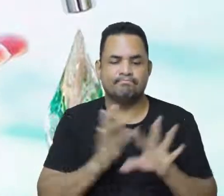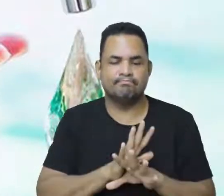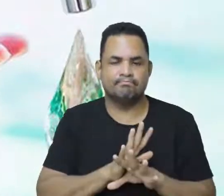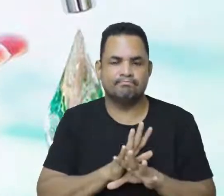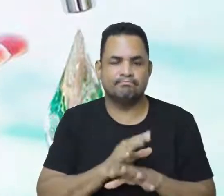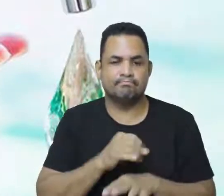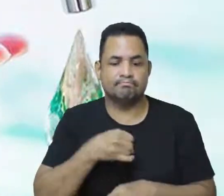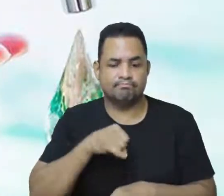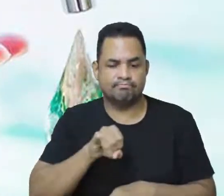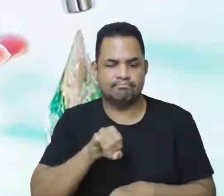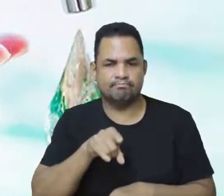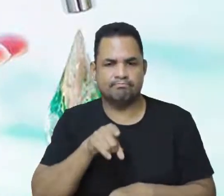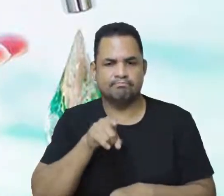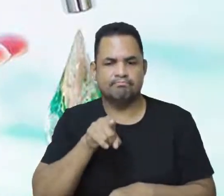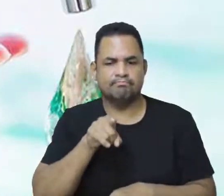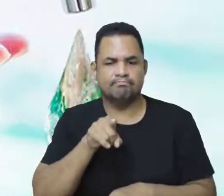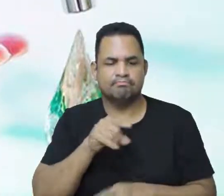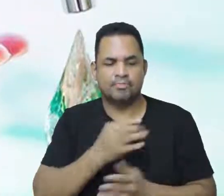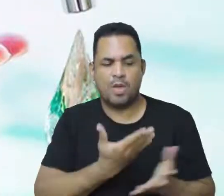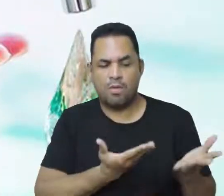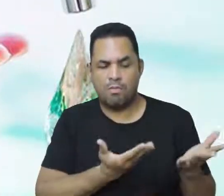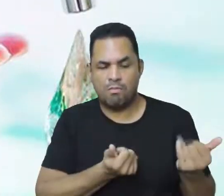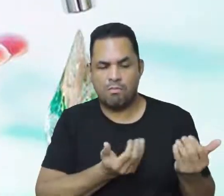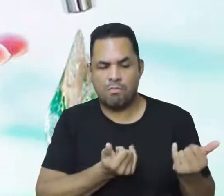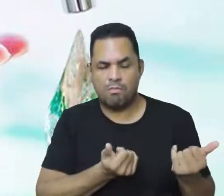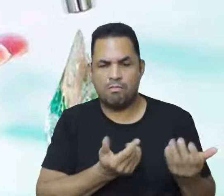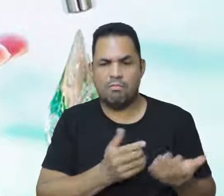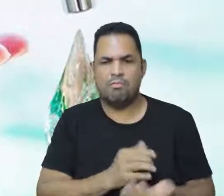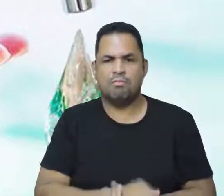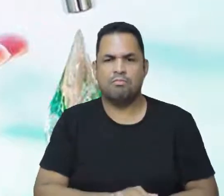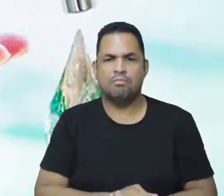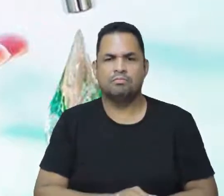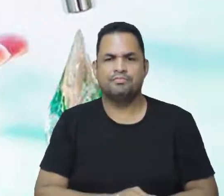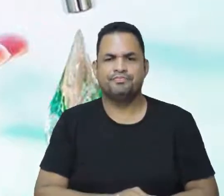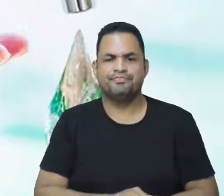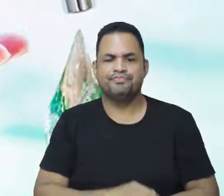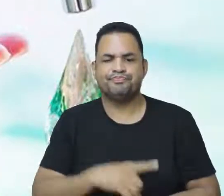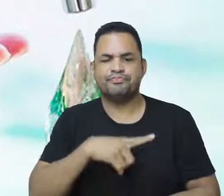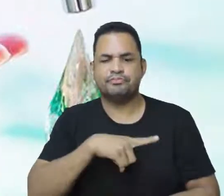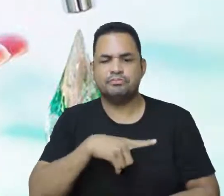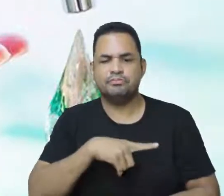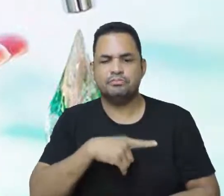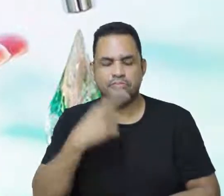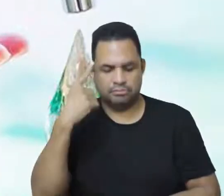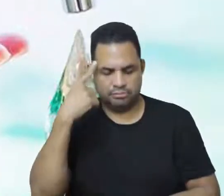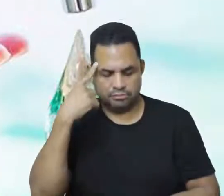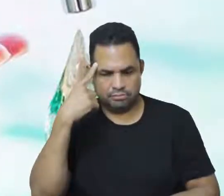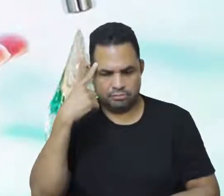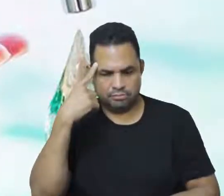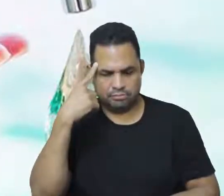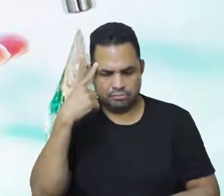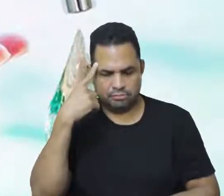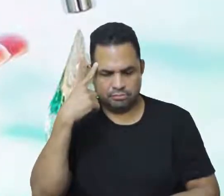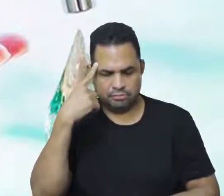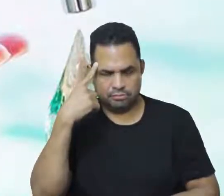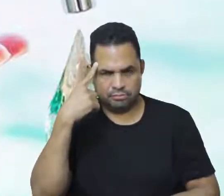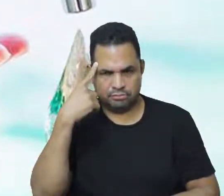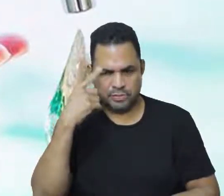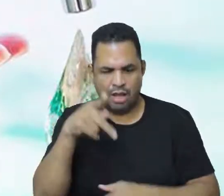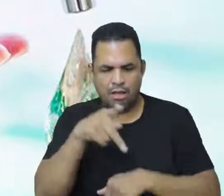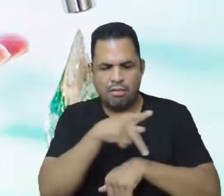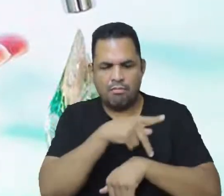você é um jovem que tem um pensamento em buscar um país